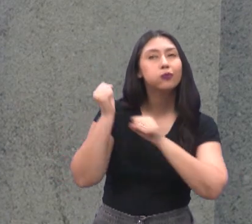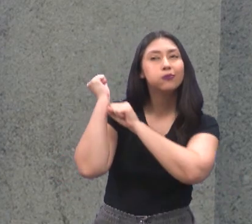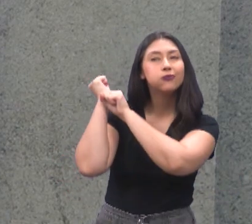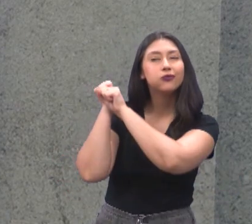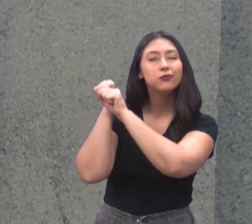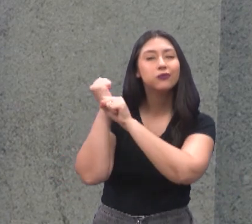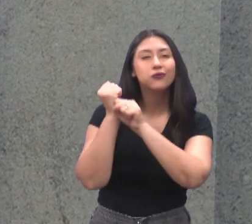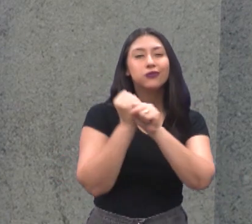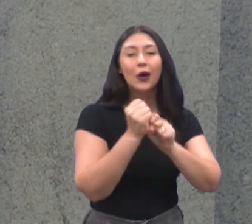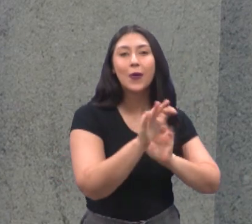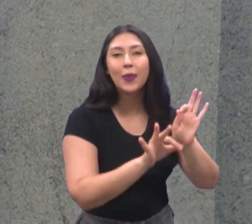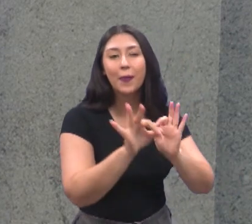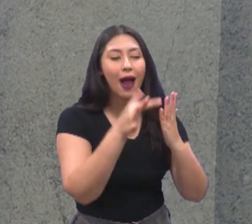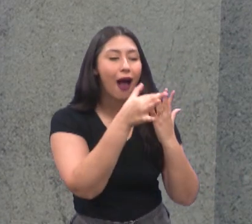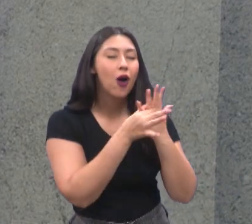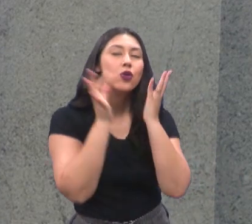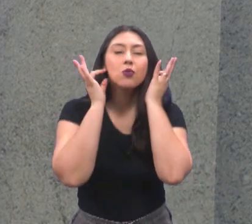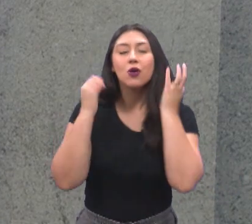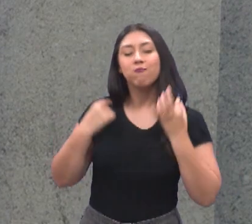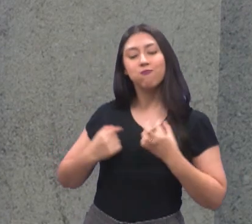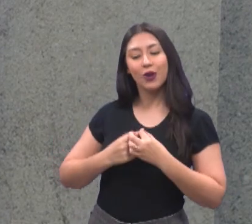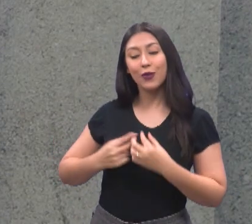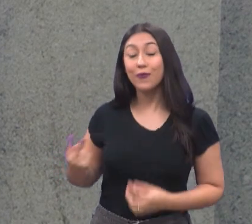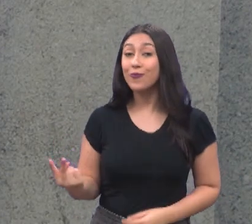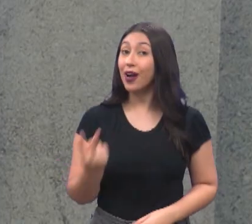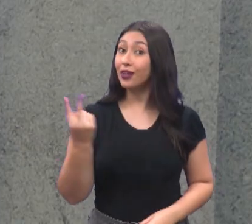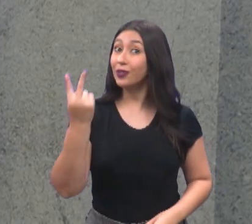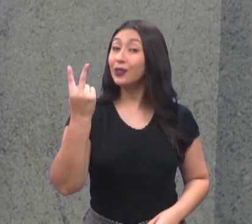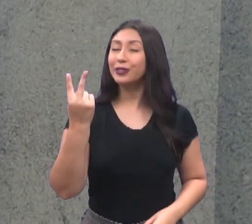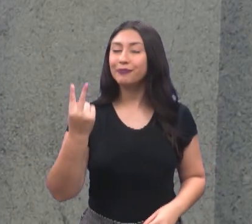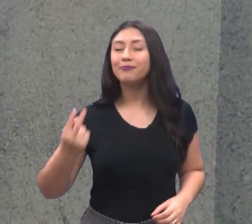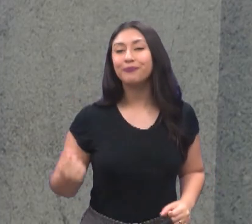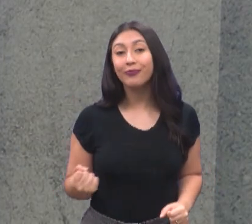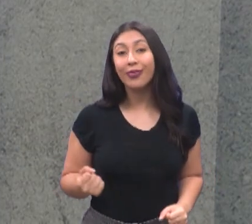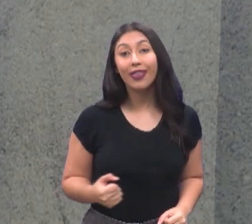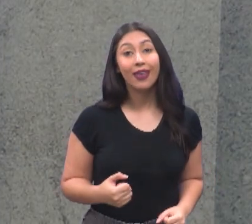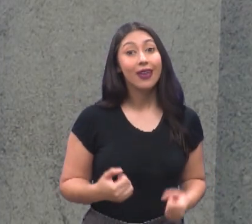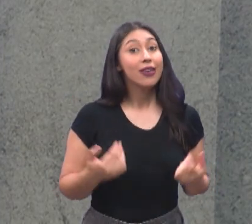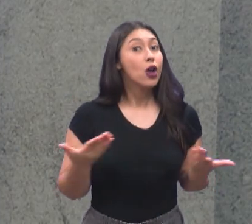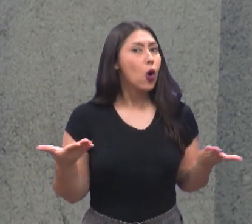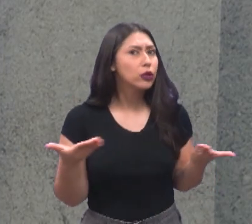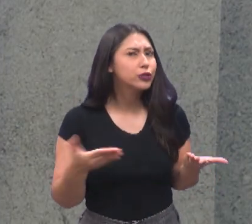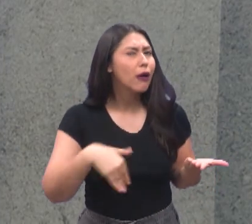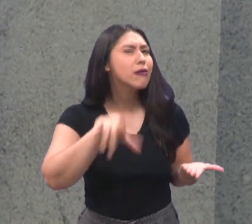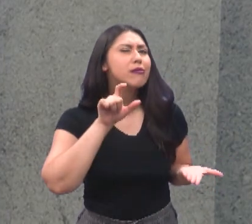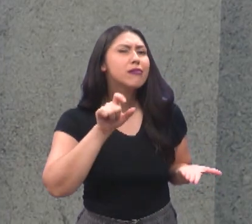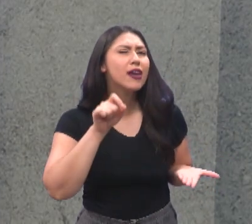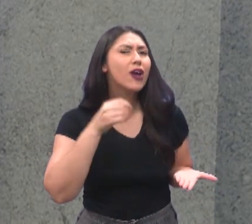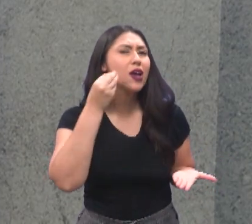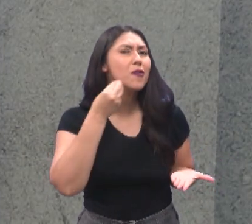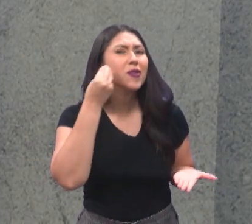criar joias e adornos cheios de valor e significado. E quem vai colocar a mão na massa, ou melhor, no